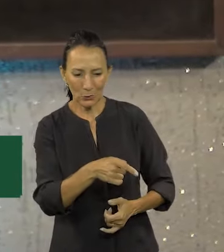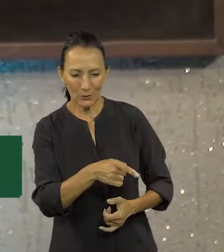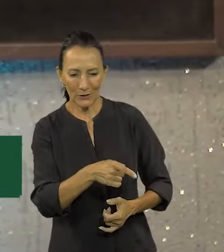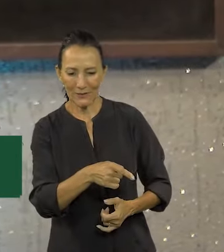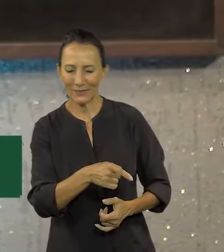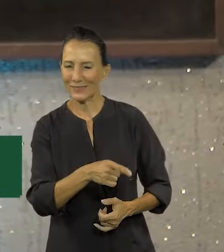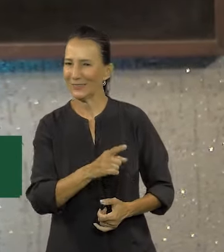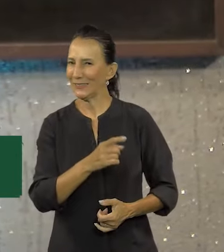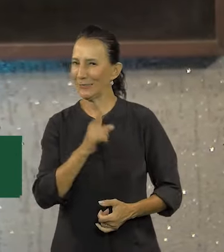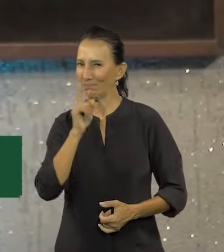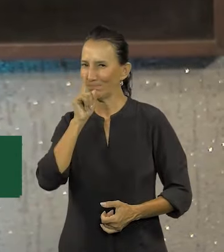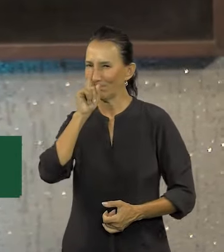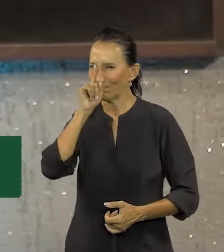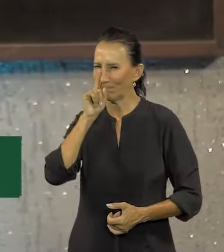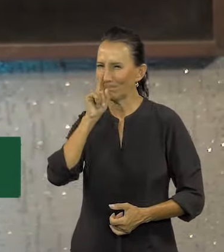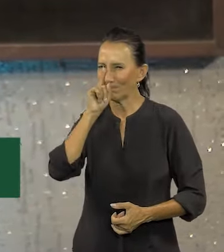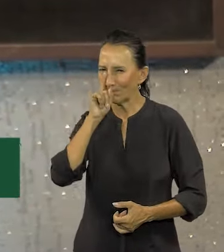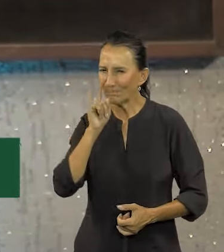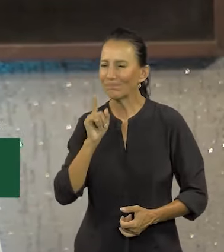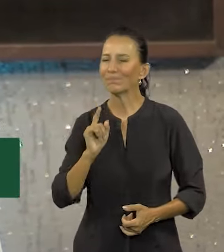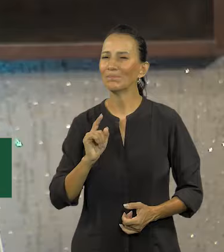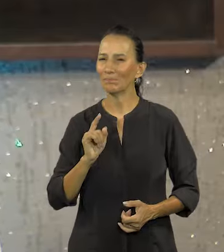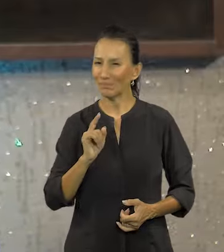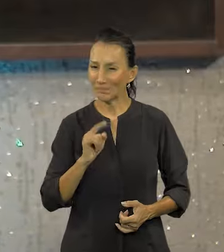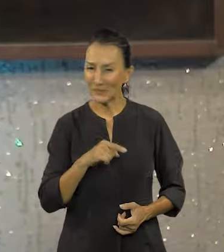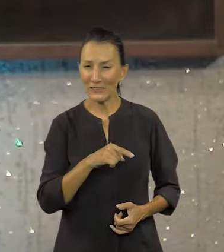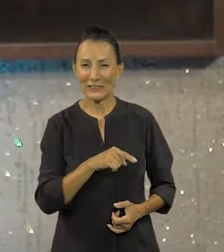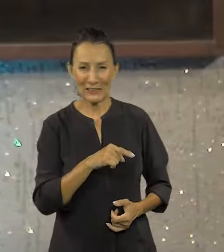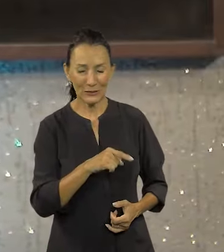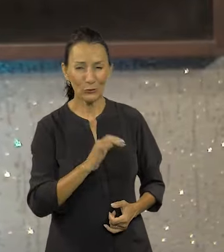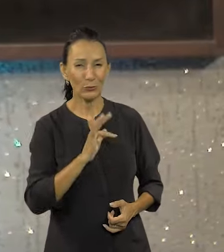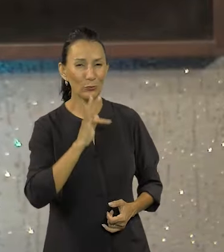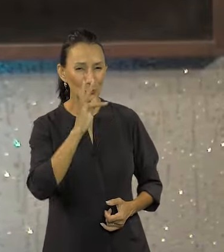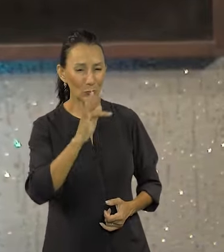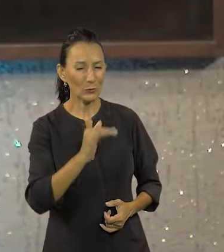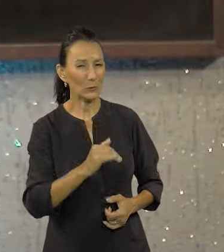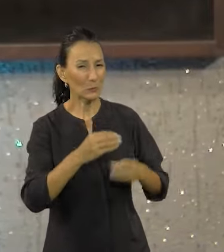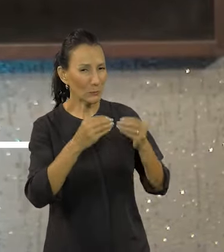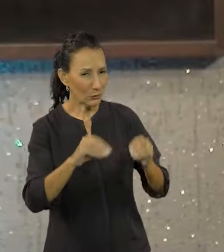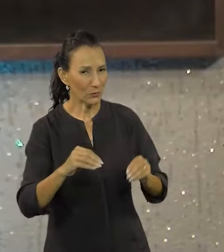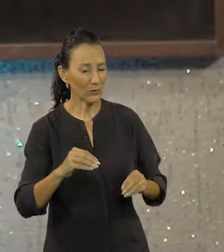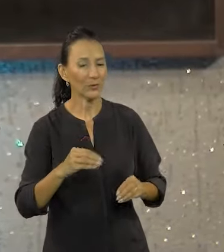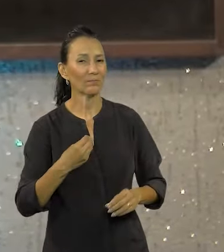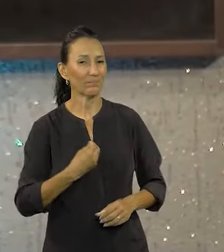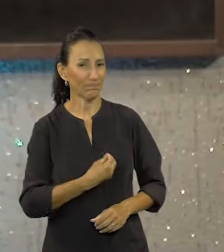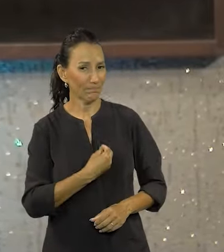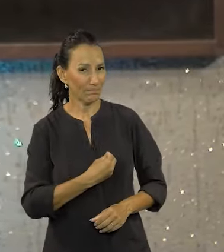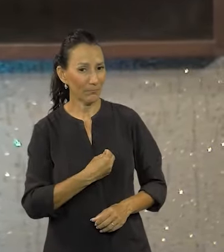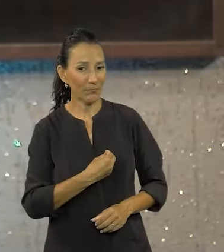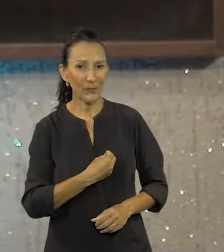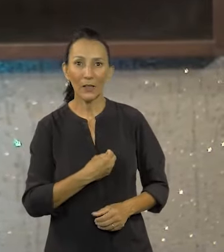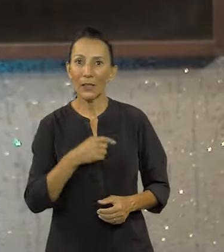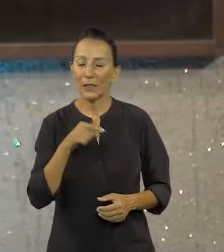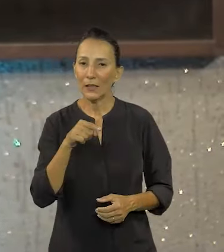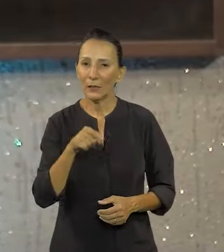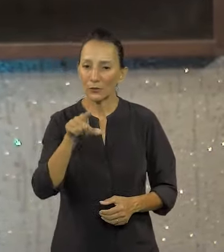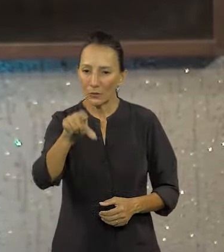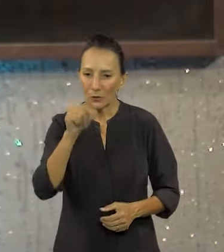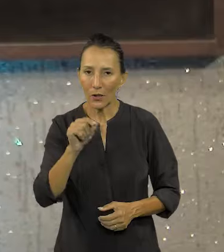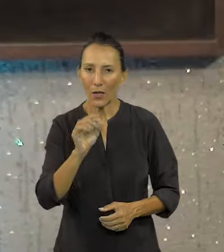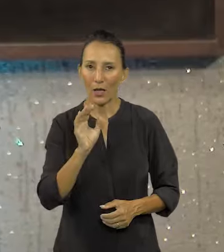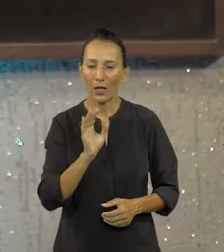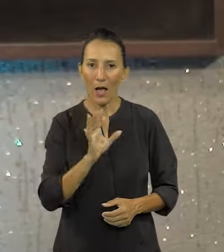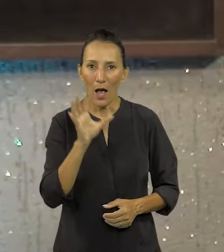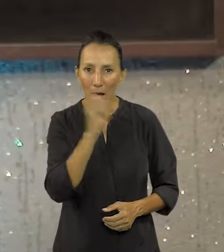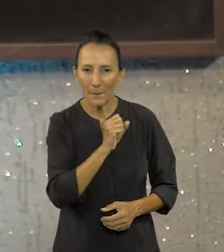brincar com fogo eu tenho Grande habilidade de me queimar a precipitação é isso é quando você toma